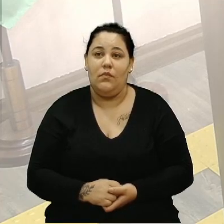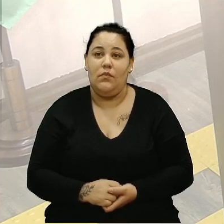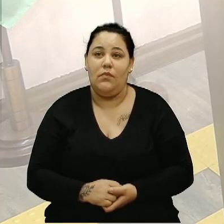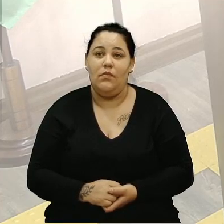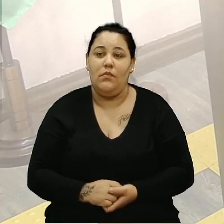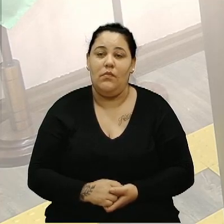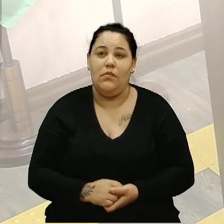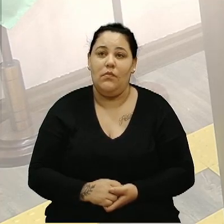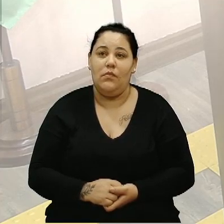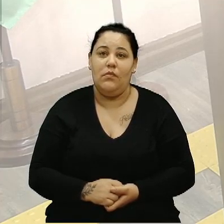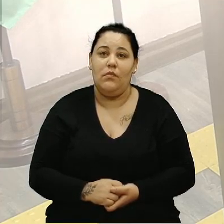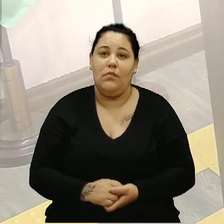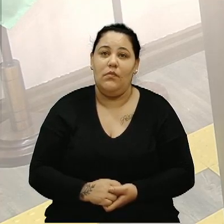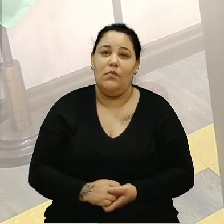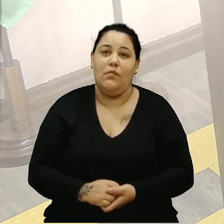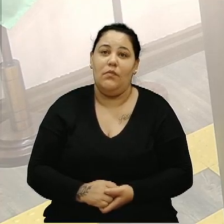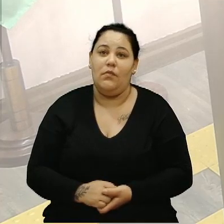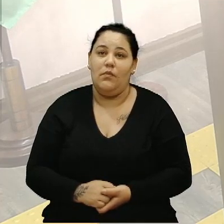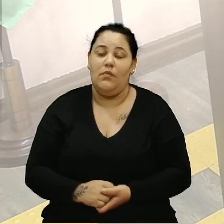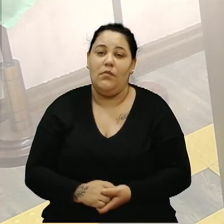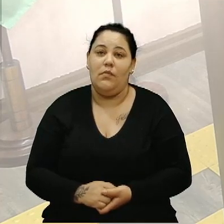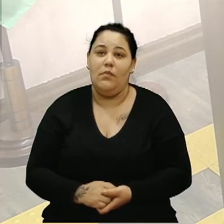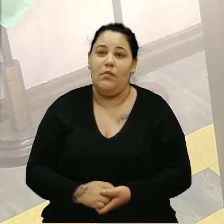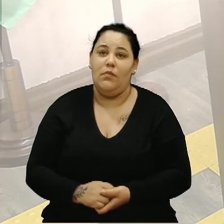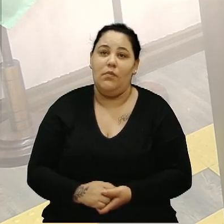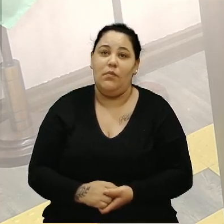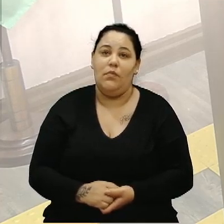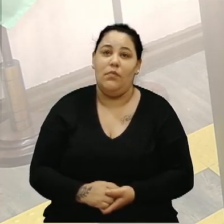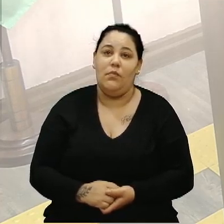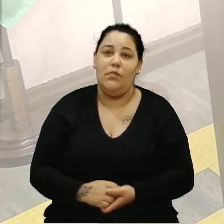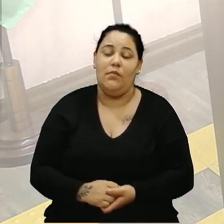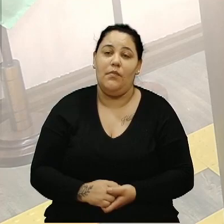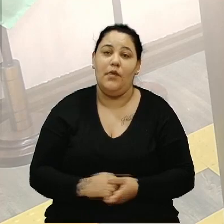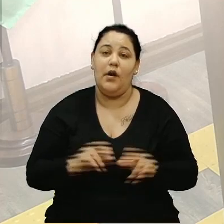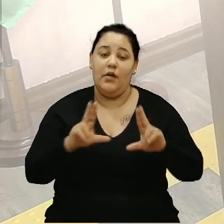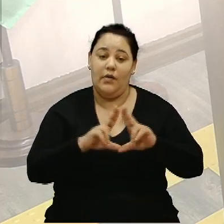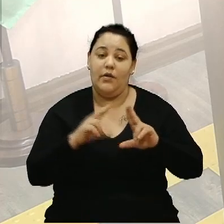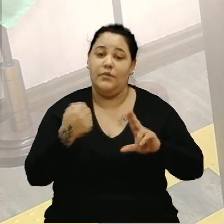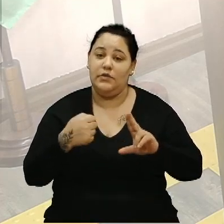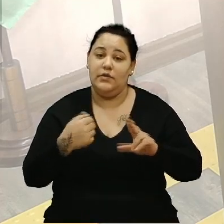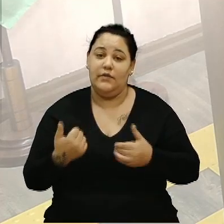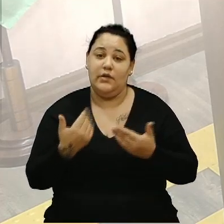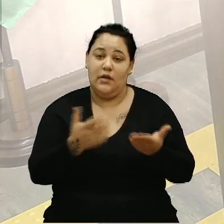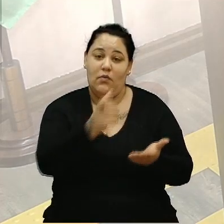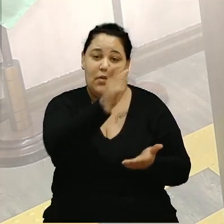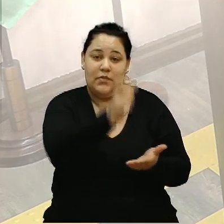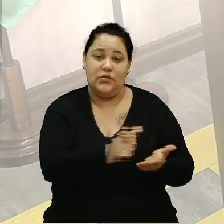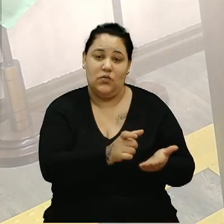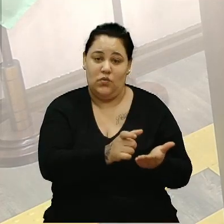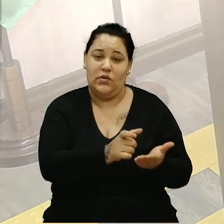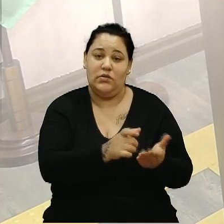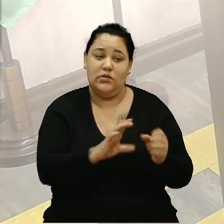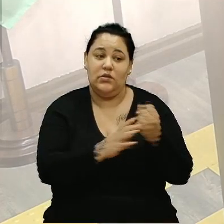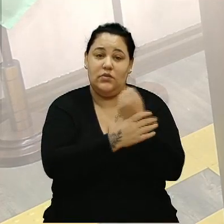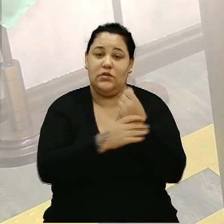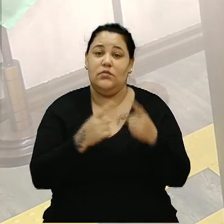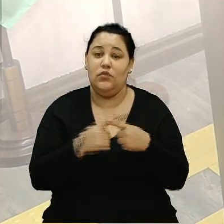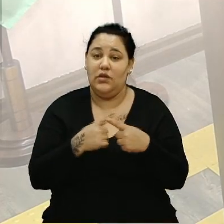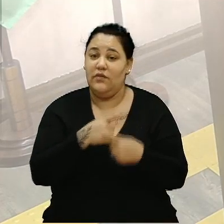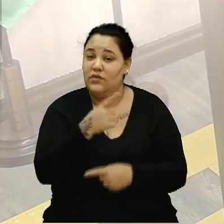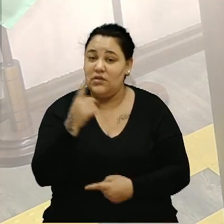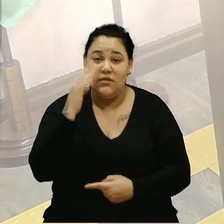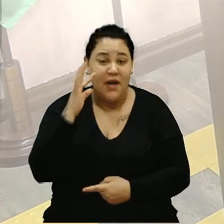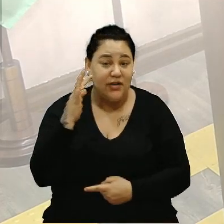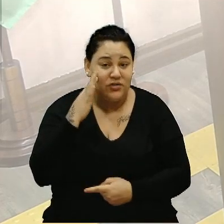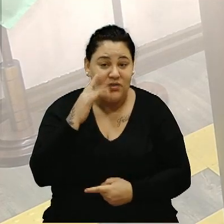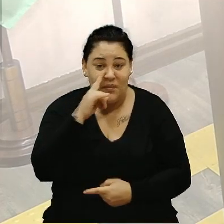a Anhanguera deveria disponibilizar um segurança. Por quê? Vocês imaginem o perigo de uma